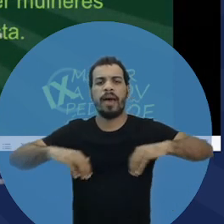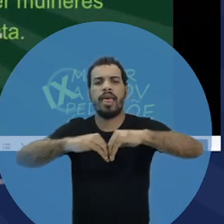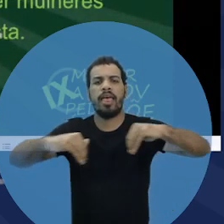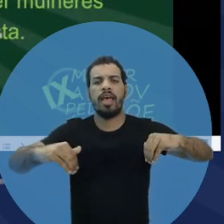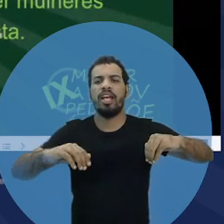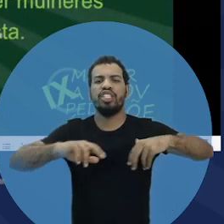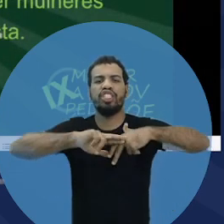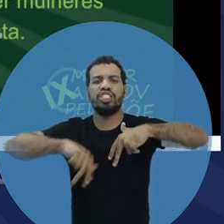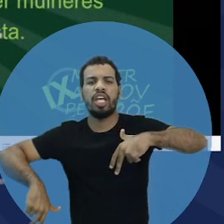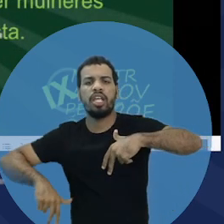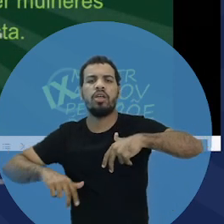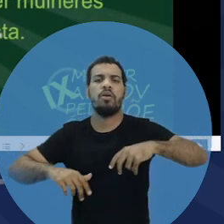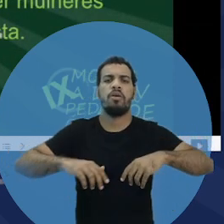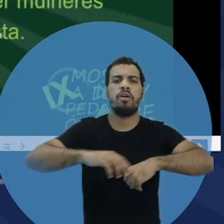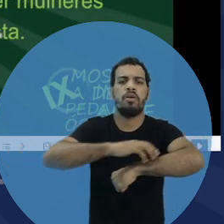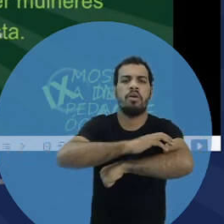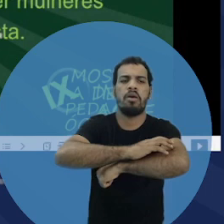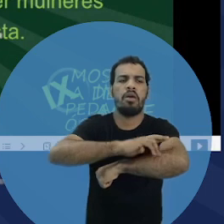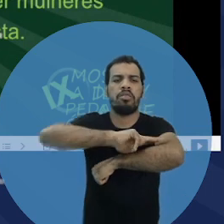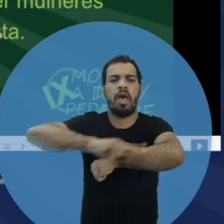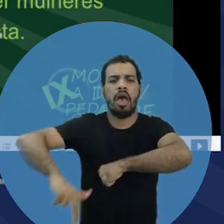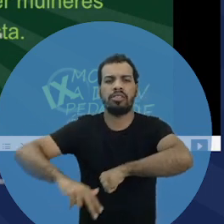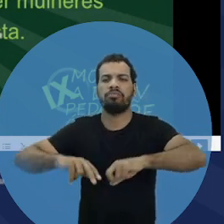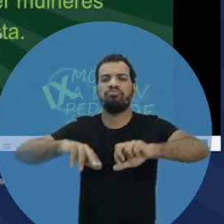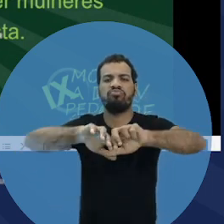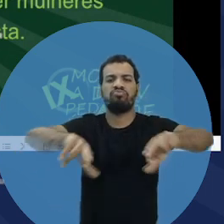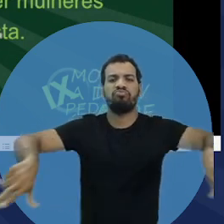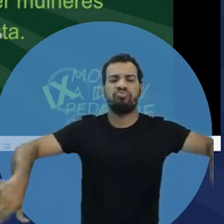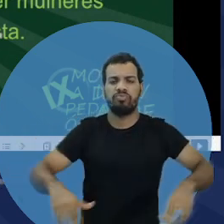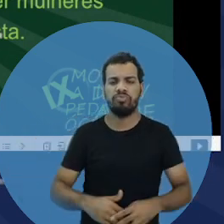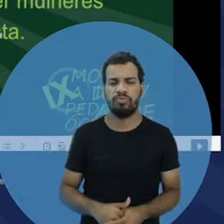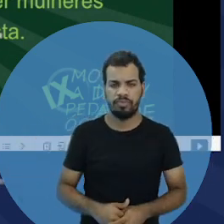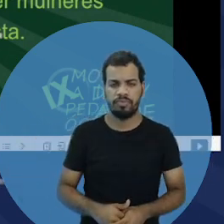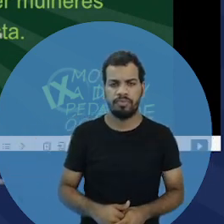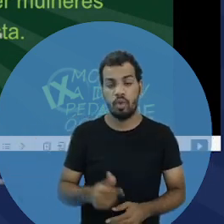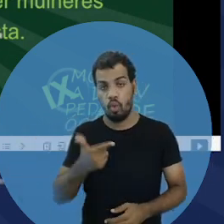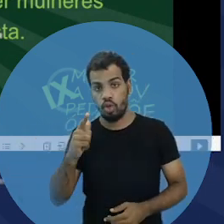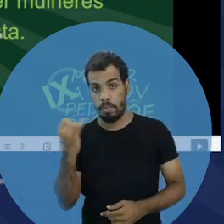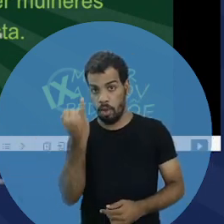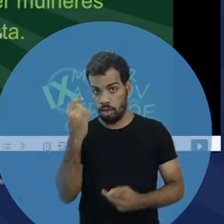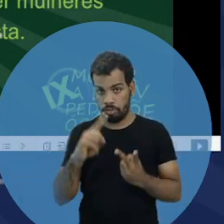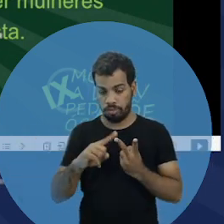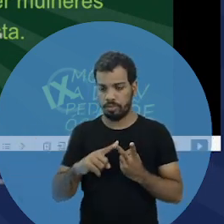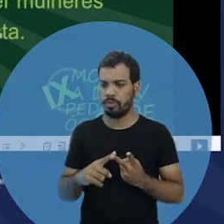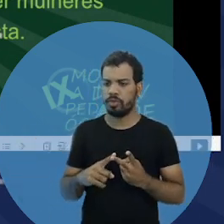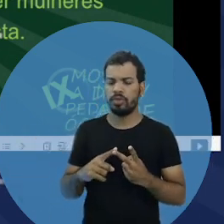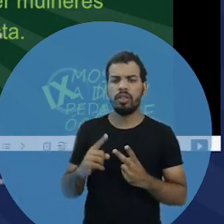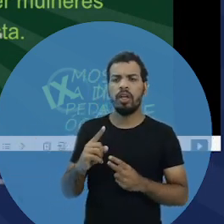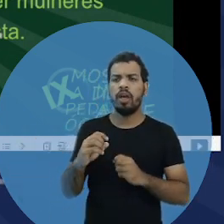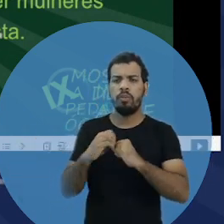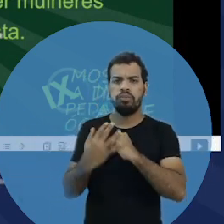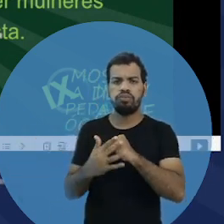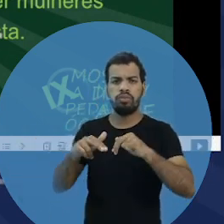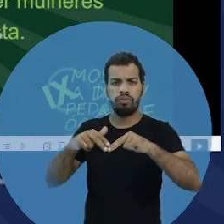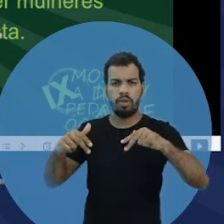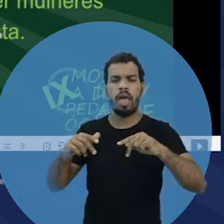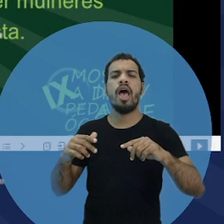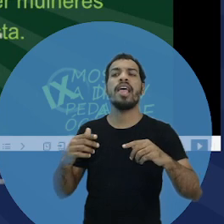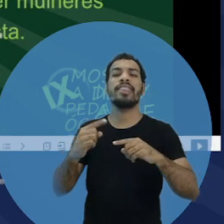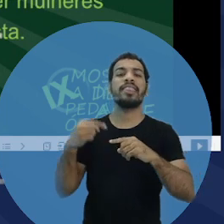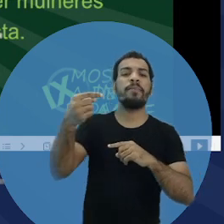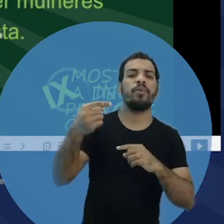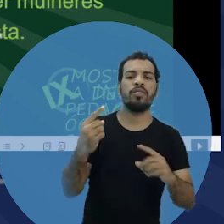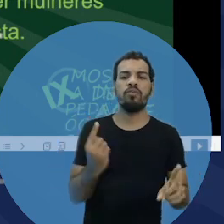fator interessante foi como a gente vai se encontrar durante a pandemia, como a gente vai continuar com esses papos. E